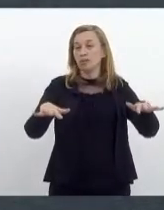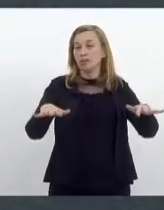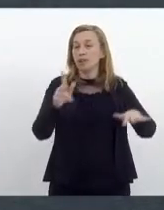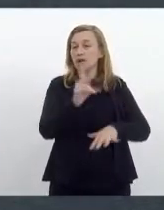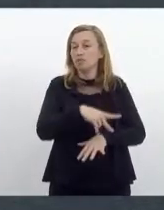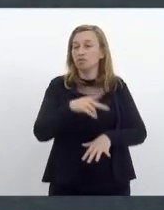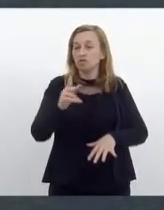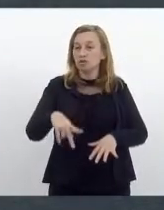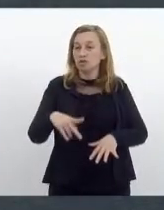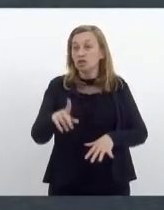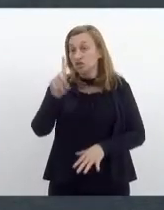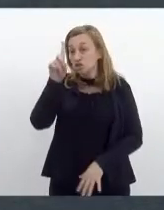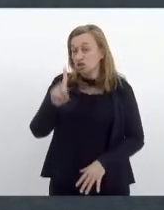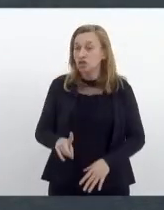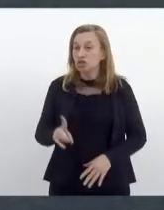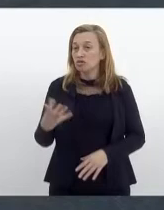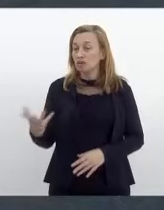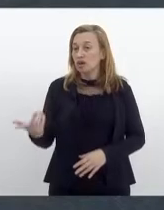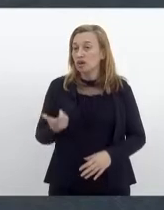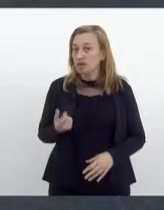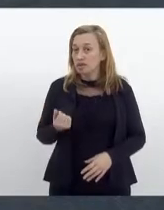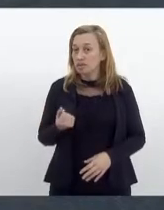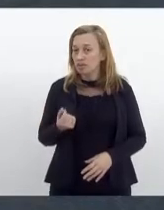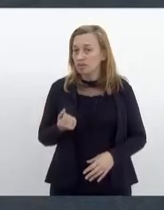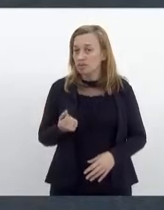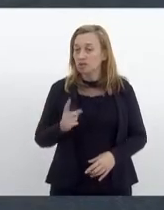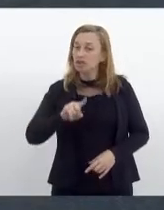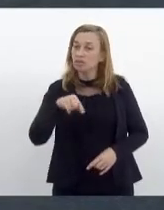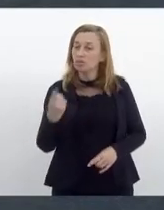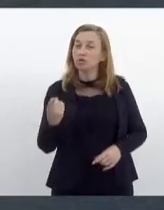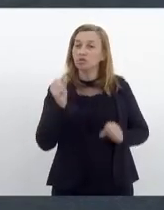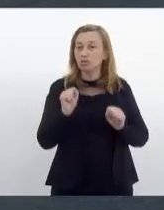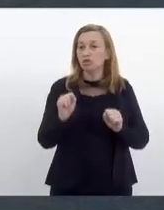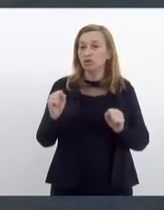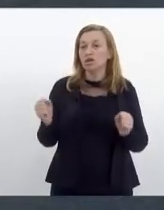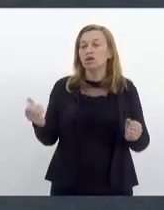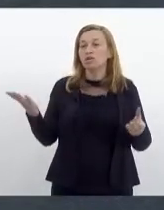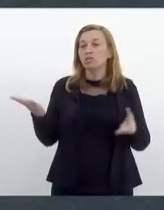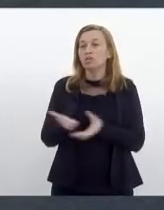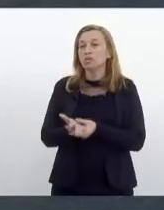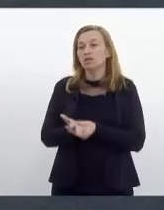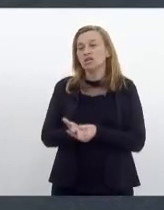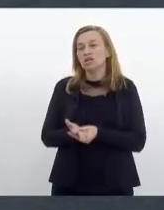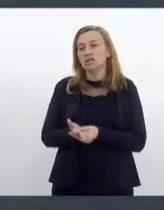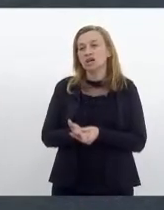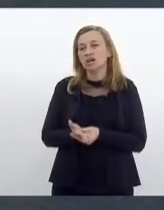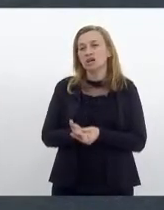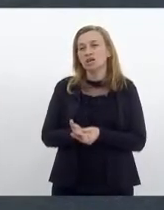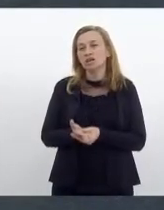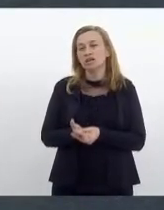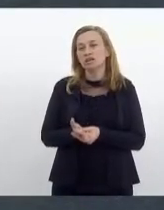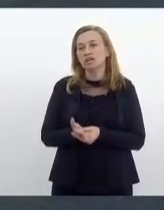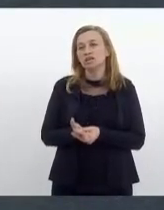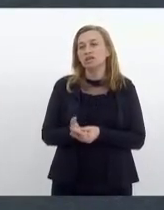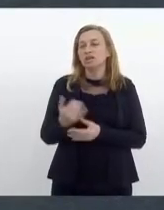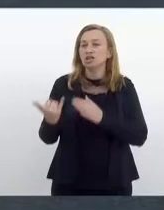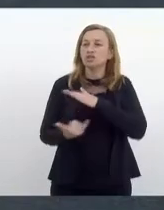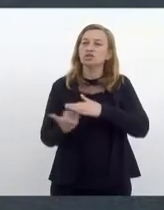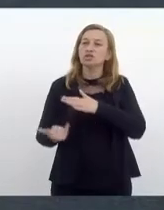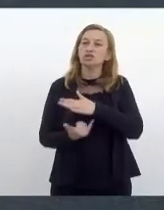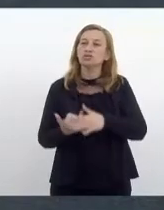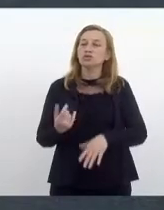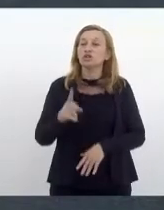que o professor tem direito a ser remunerado e depois pode, inclusive, processar a instituição reivindicando direitos